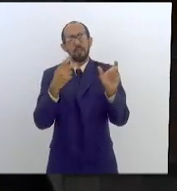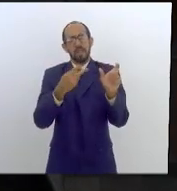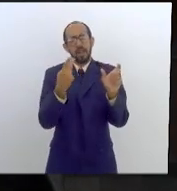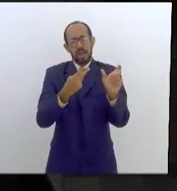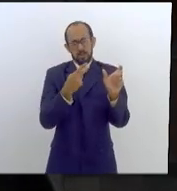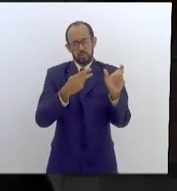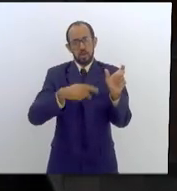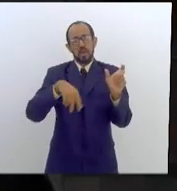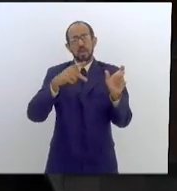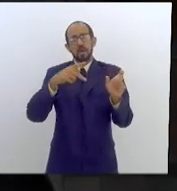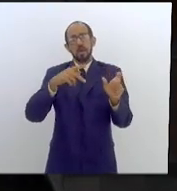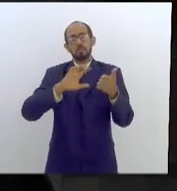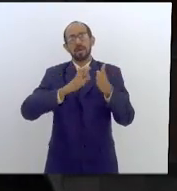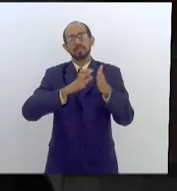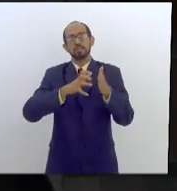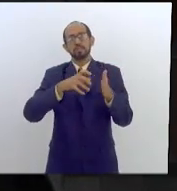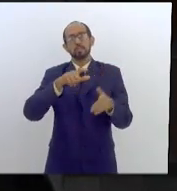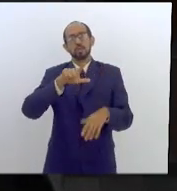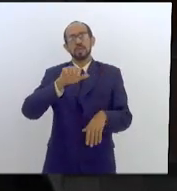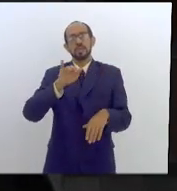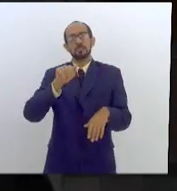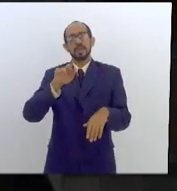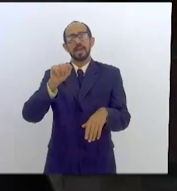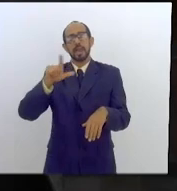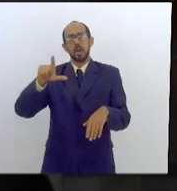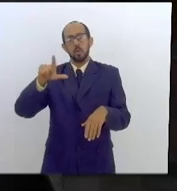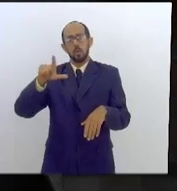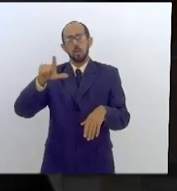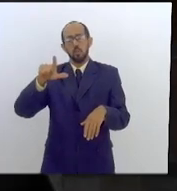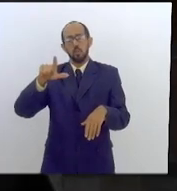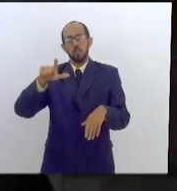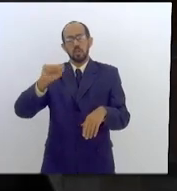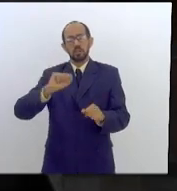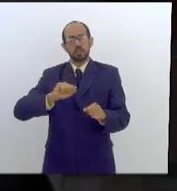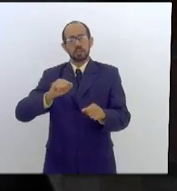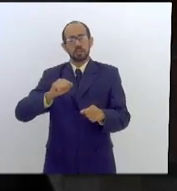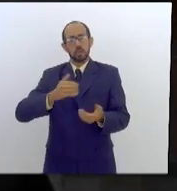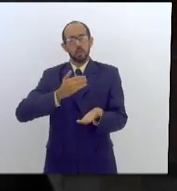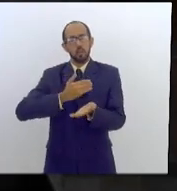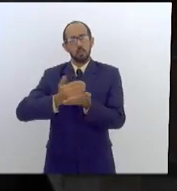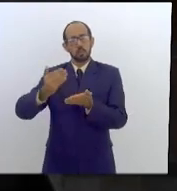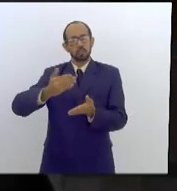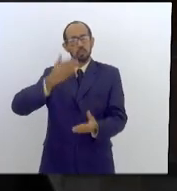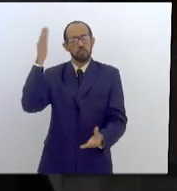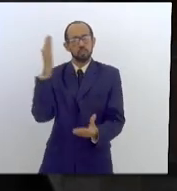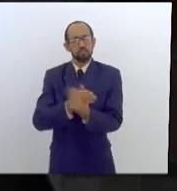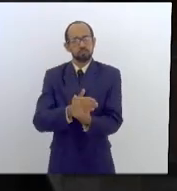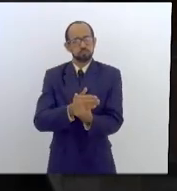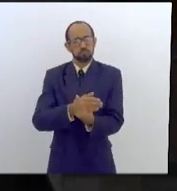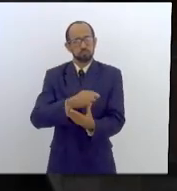Liberal que ajuizou uma ação no TSE